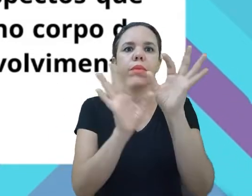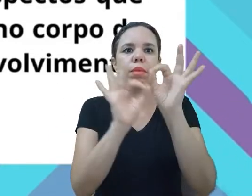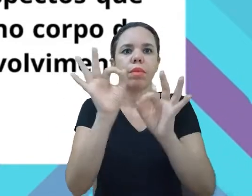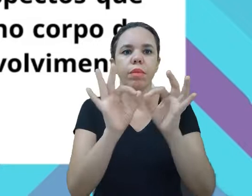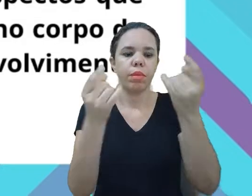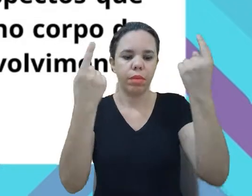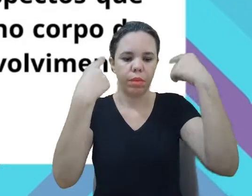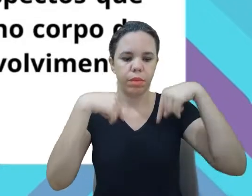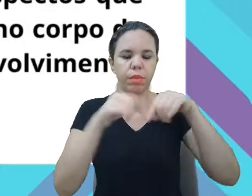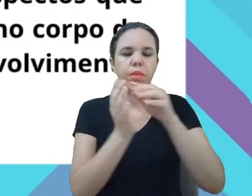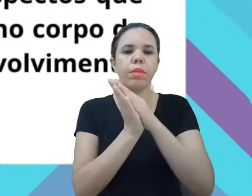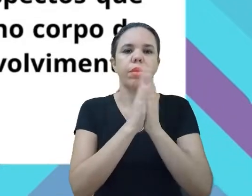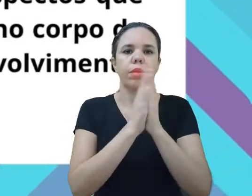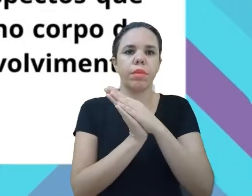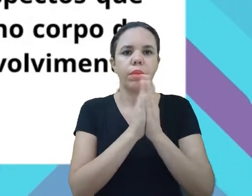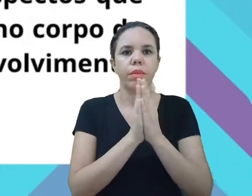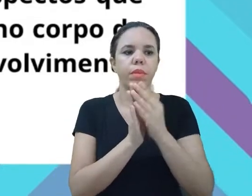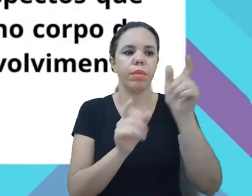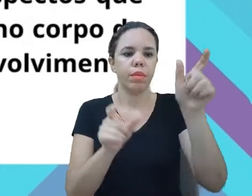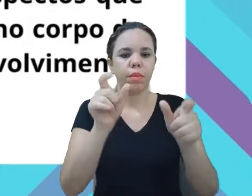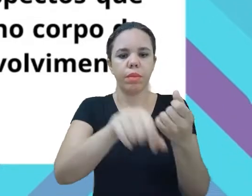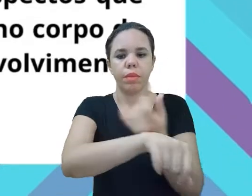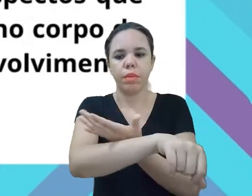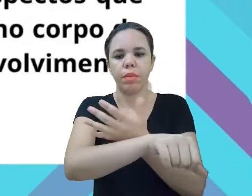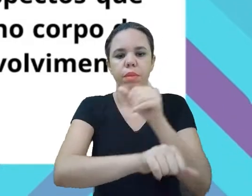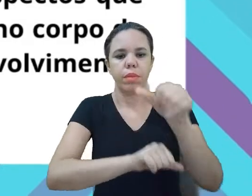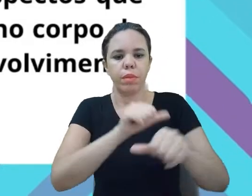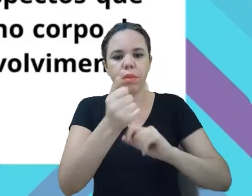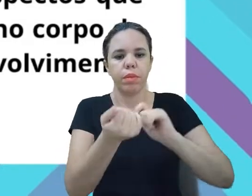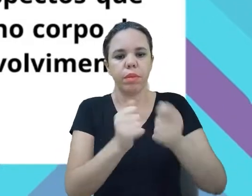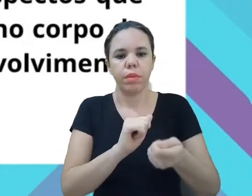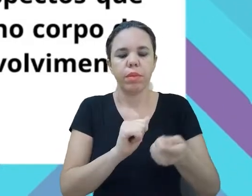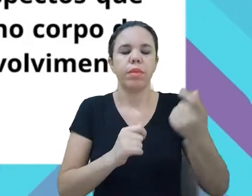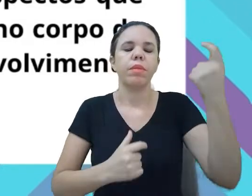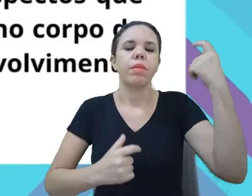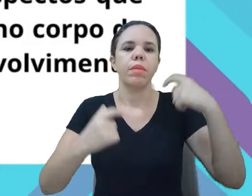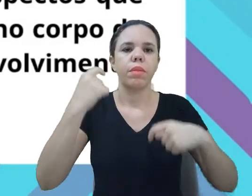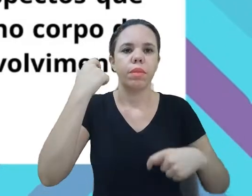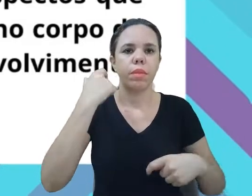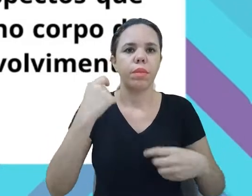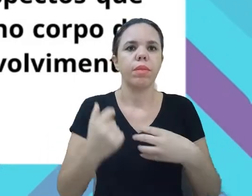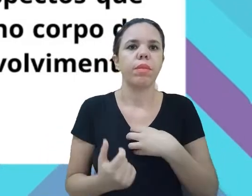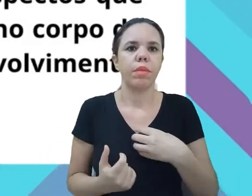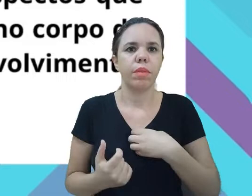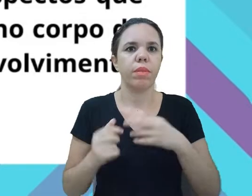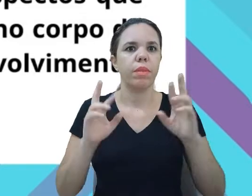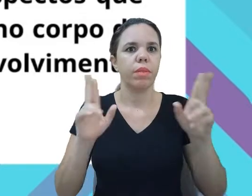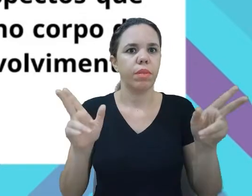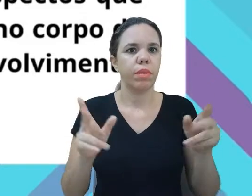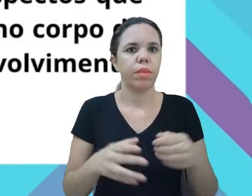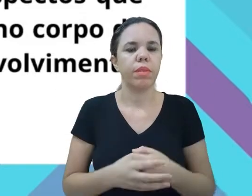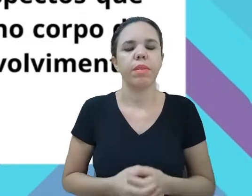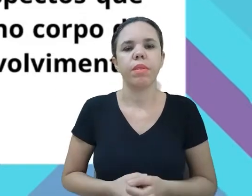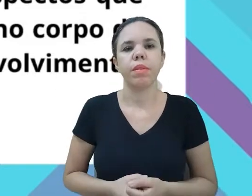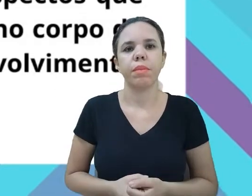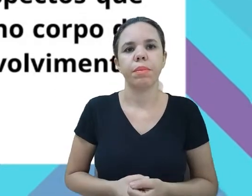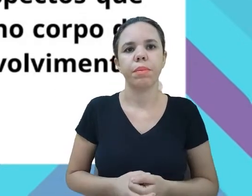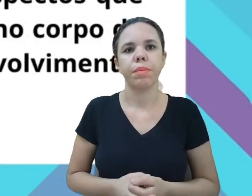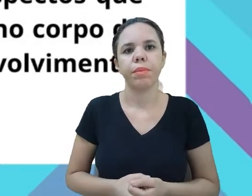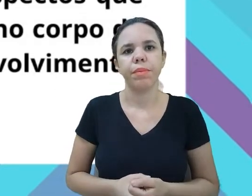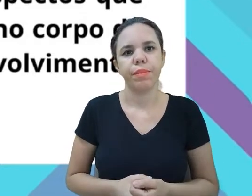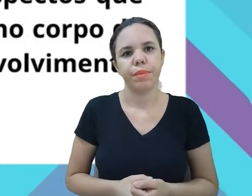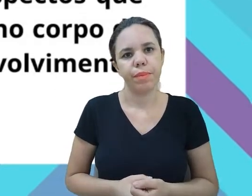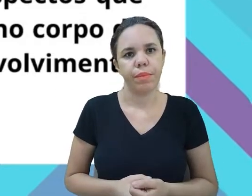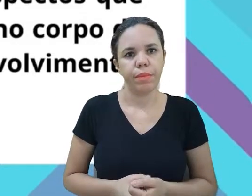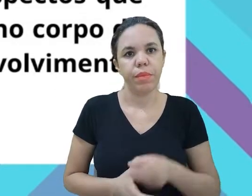promovem esse formato de corpo, ou seja, cada emoção ela molda esse corpo de uma forma.